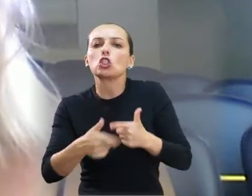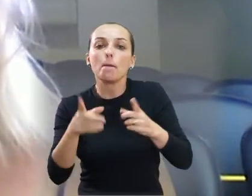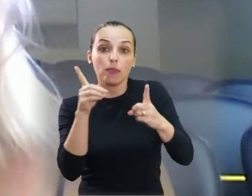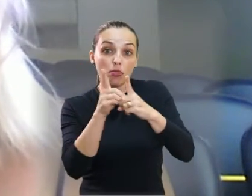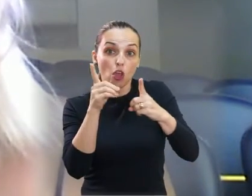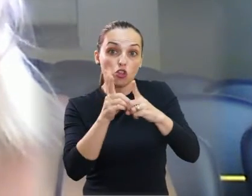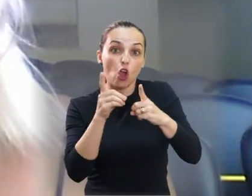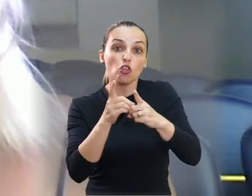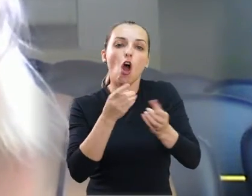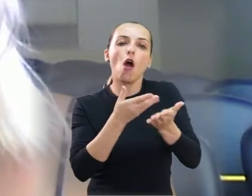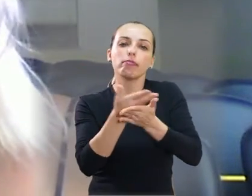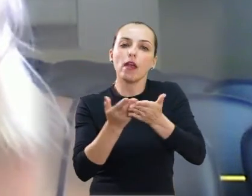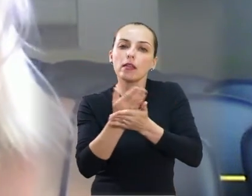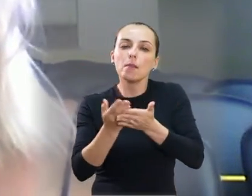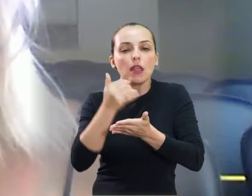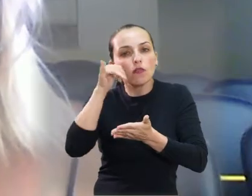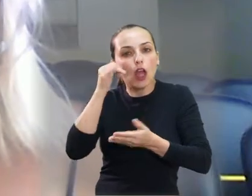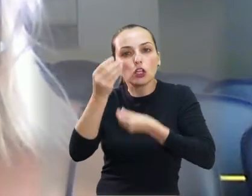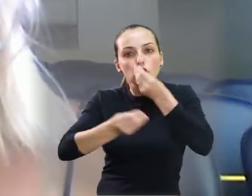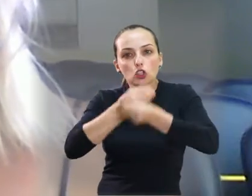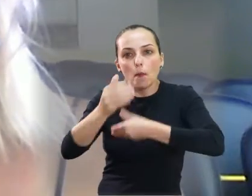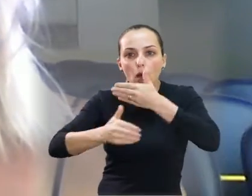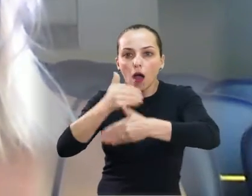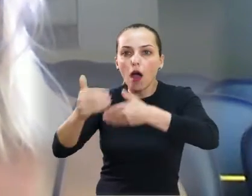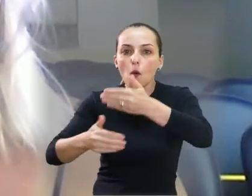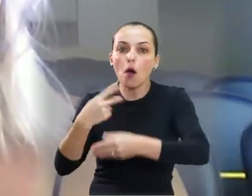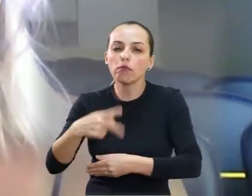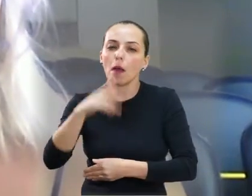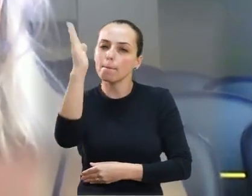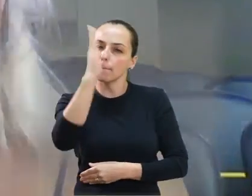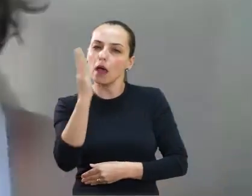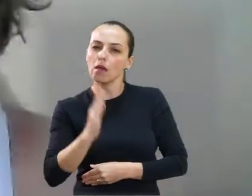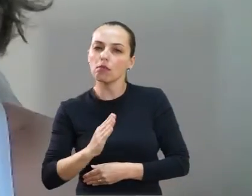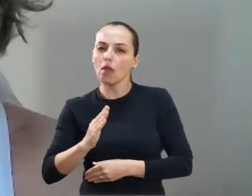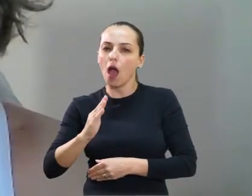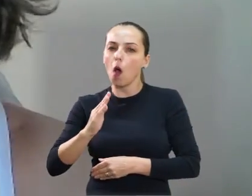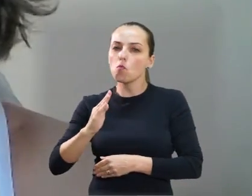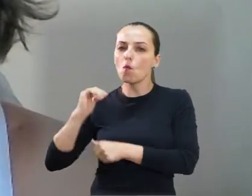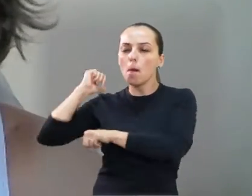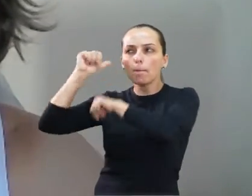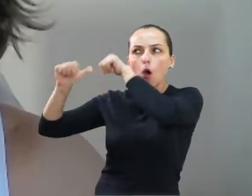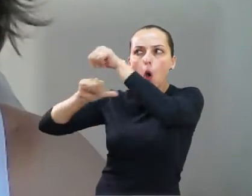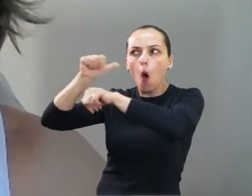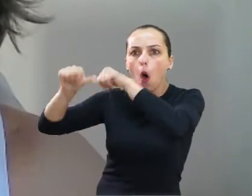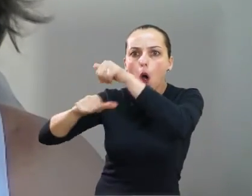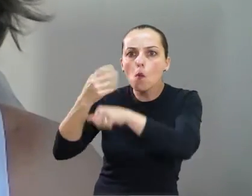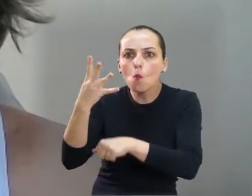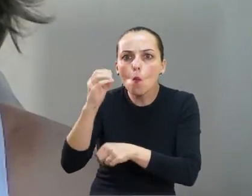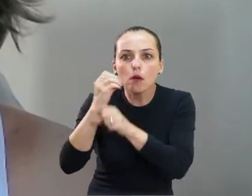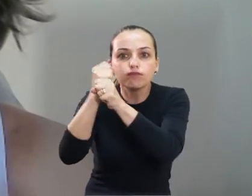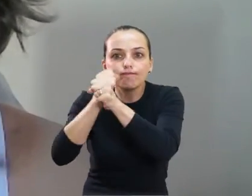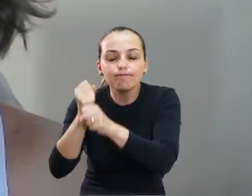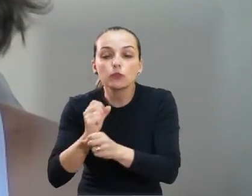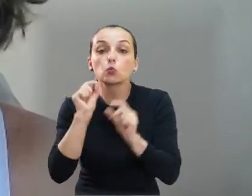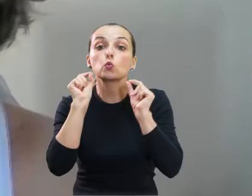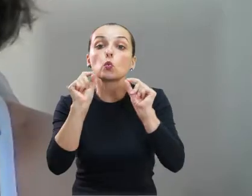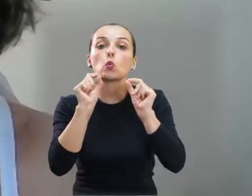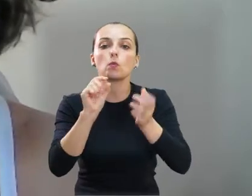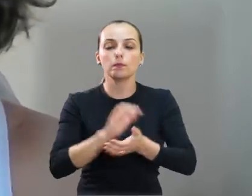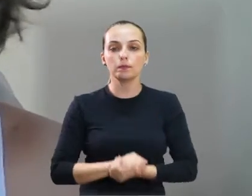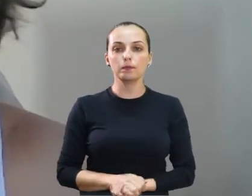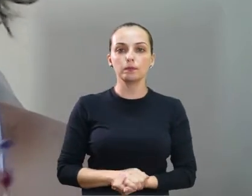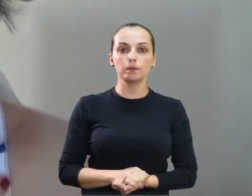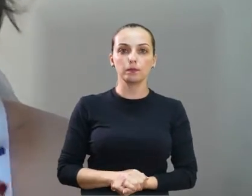doença no Brasil? O que é que mudou nesses últimos 40 anos? Bom, historicamente,